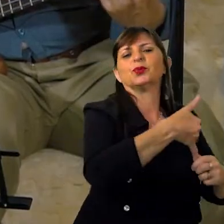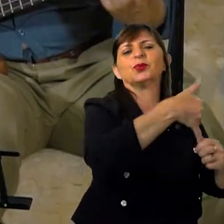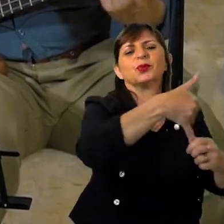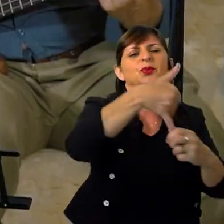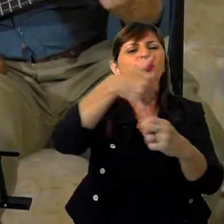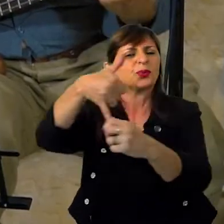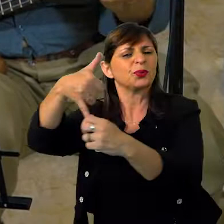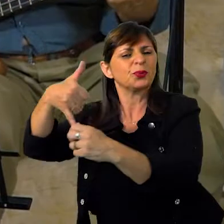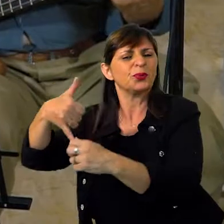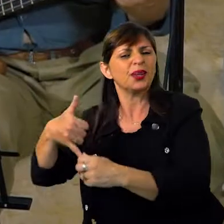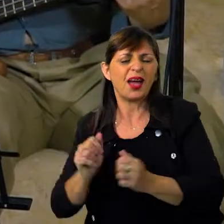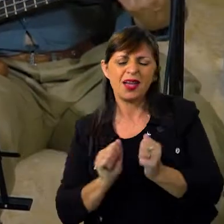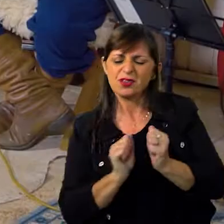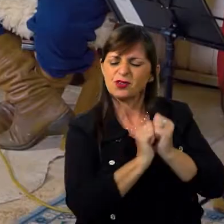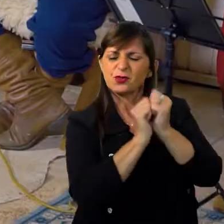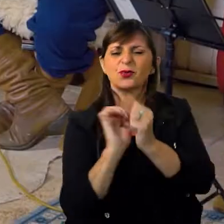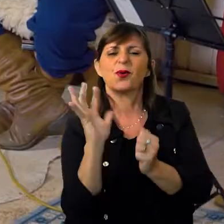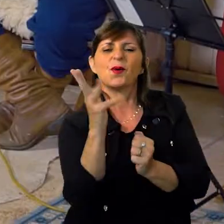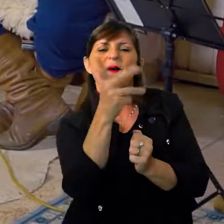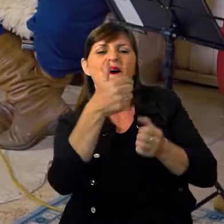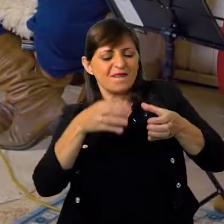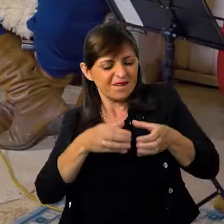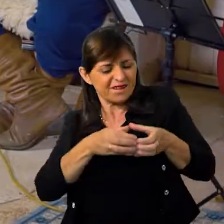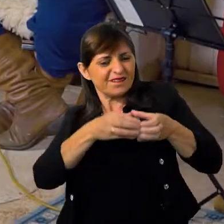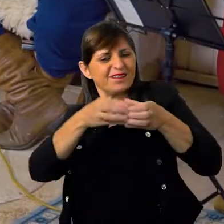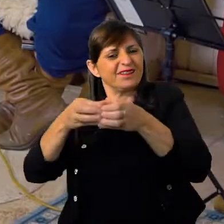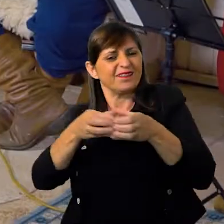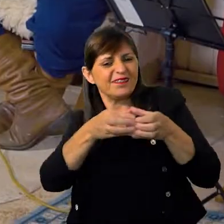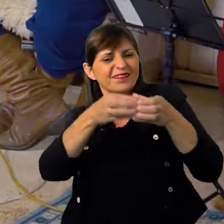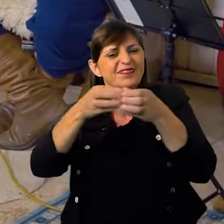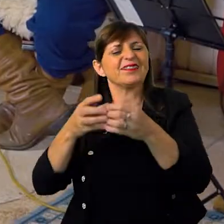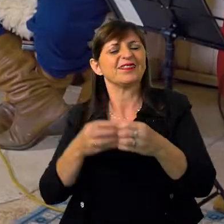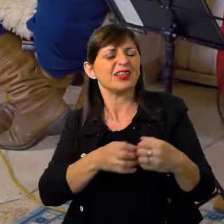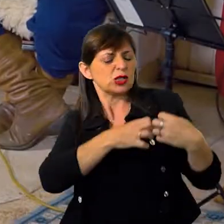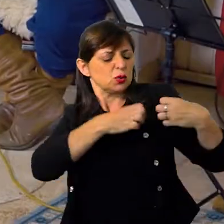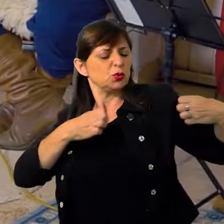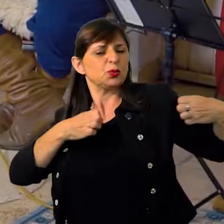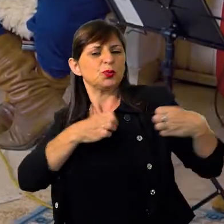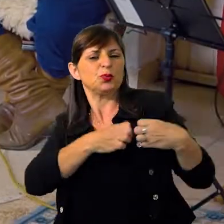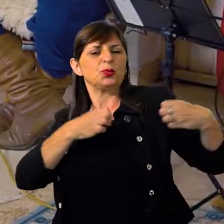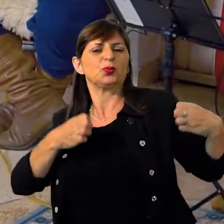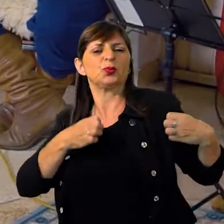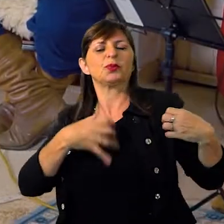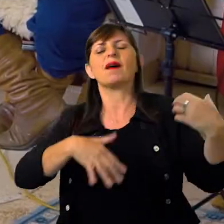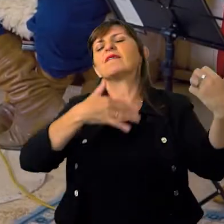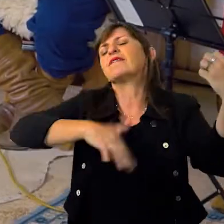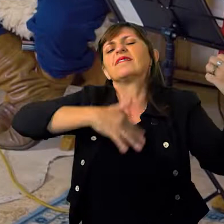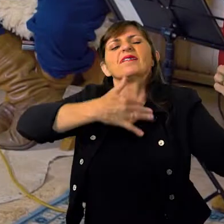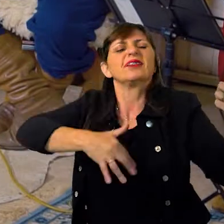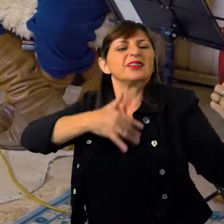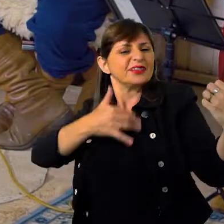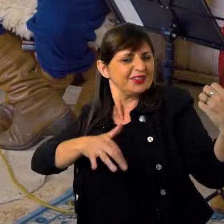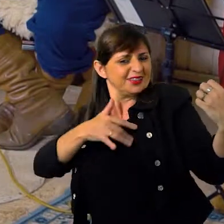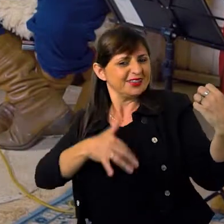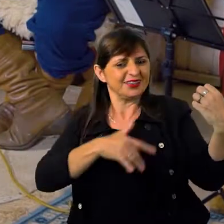ele pode ou na guitarra e tema de pelos cantores